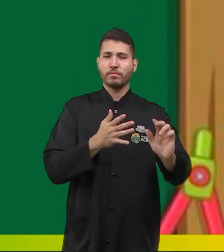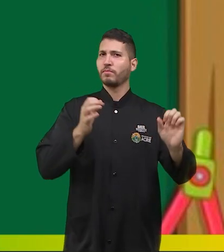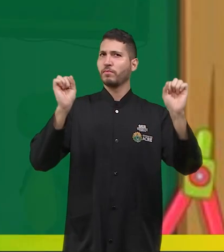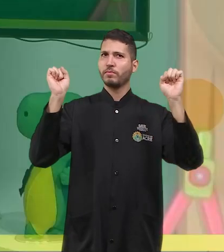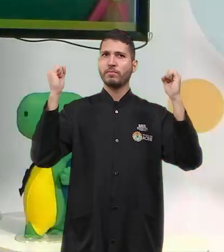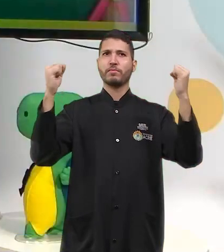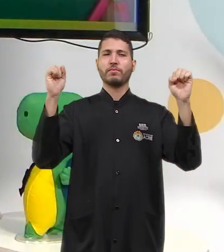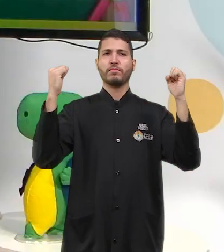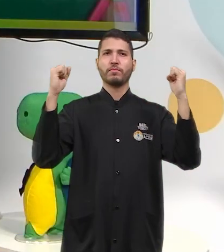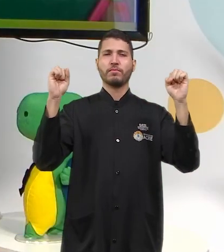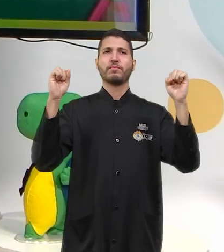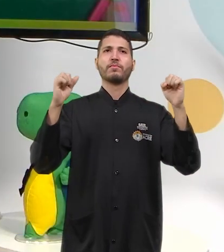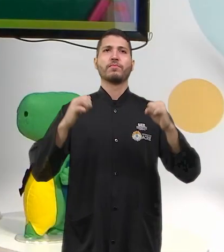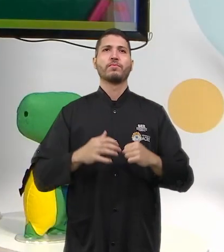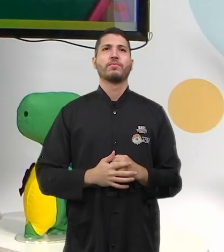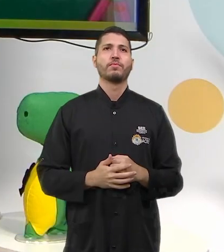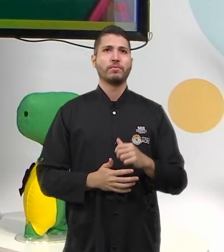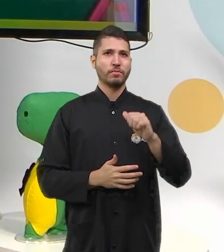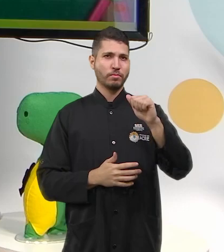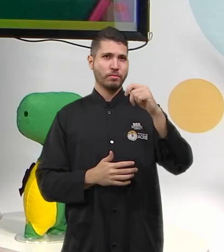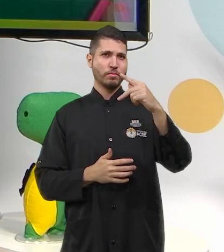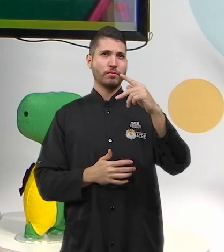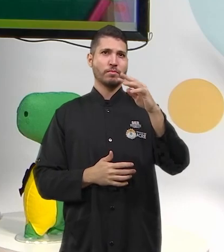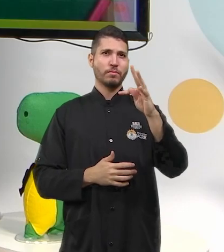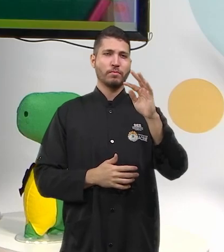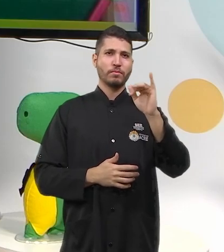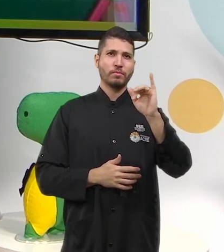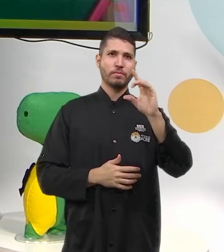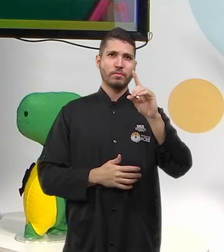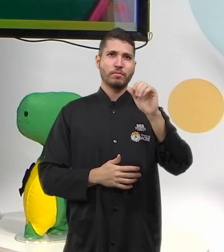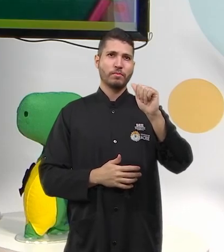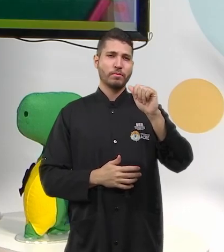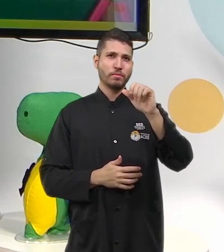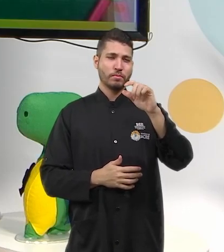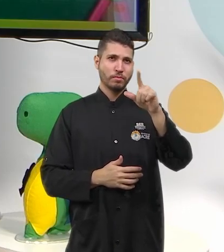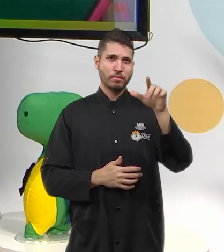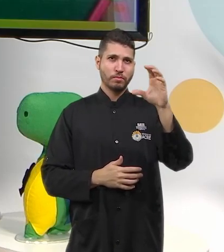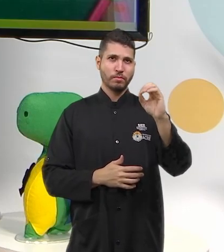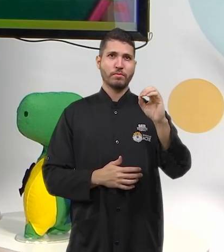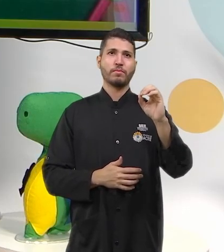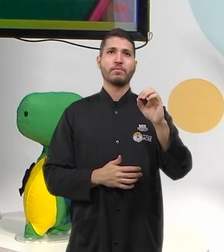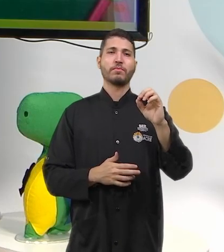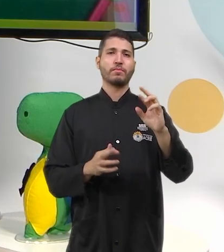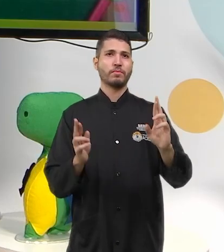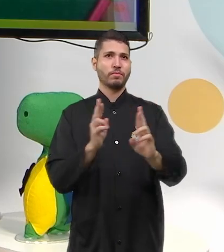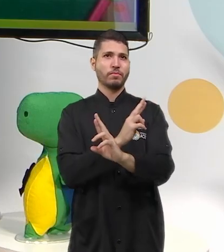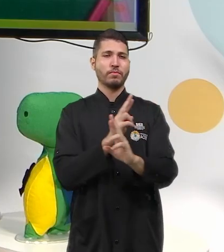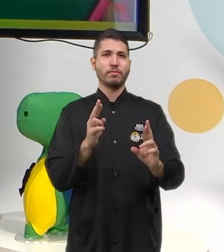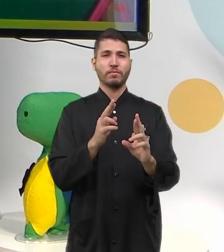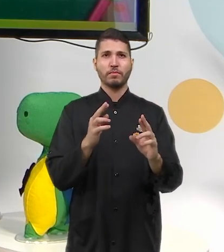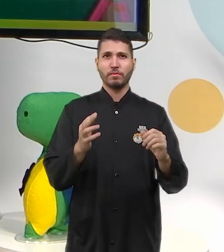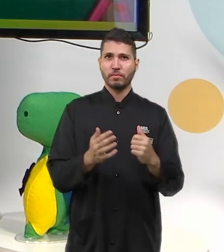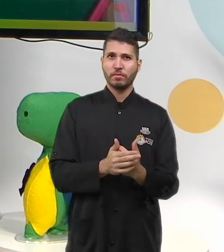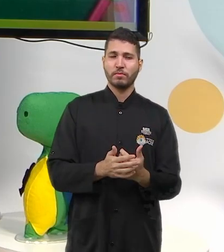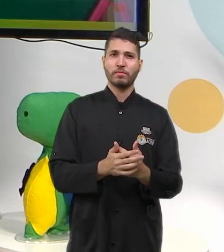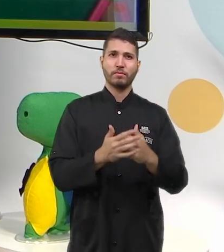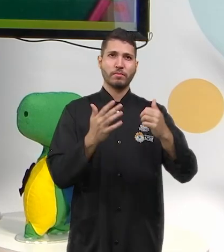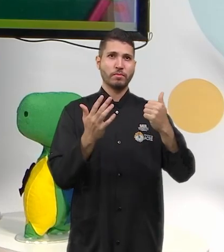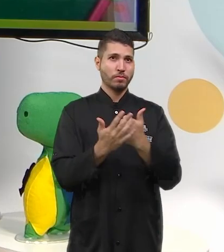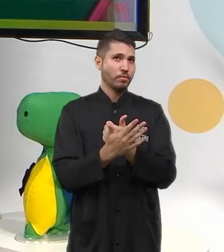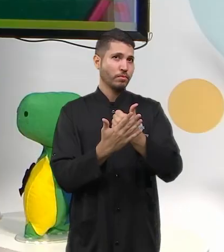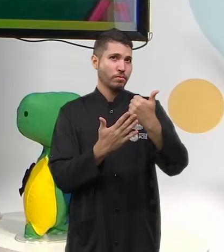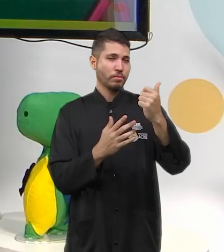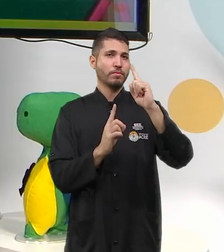Então, a aptidão vai estar direcionada para a qualidade da ação que eu quero desenvolver.